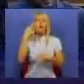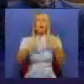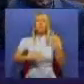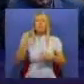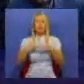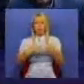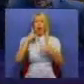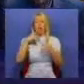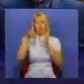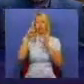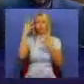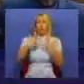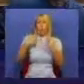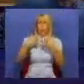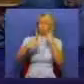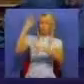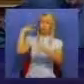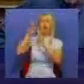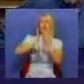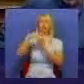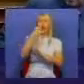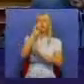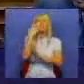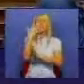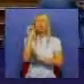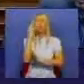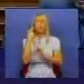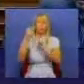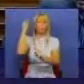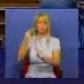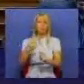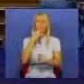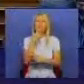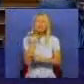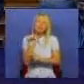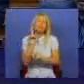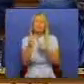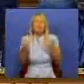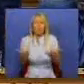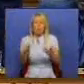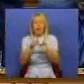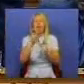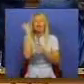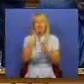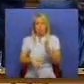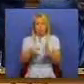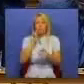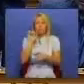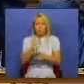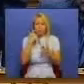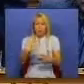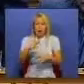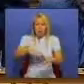no relatório aprovado dia 25 de outubro, diz o seguinte sobre esse novo imposto. Que é uma dupla cobrança.